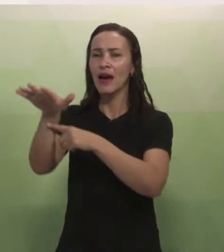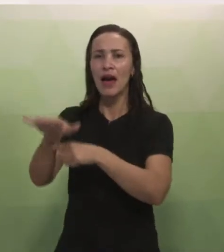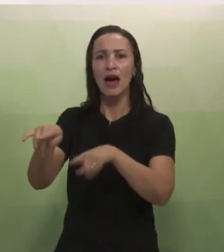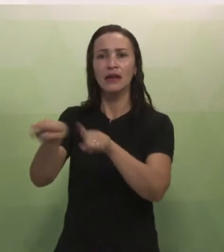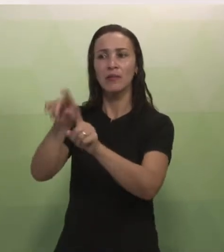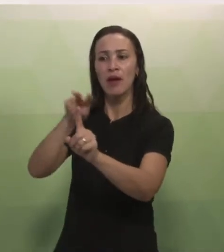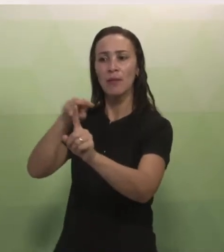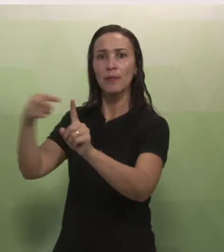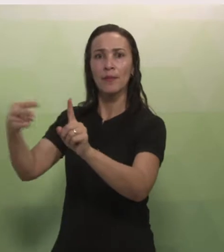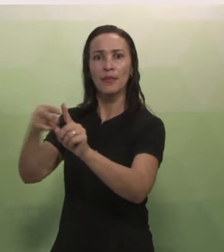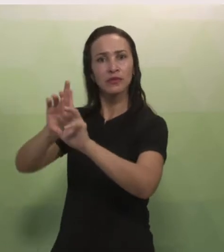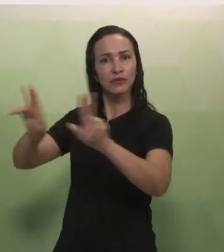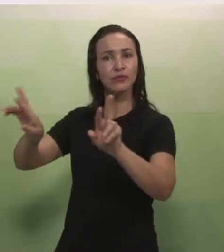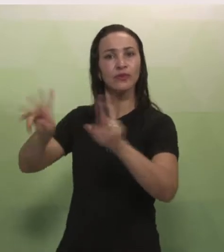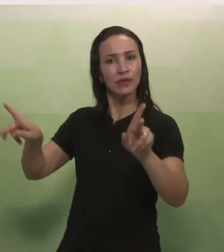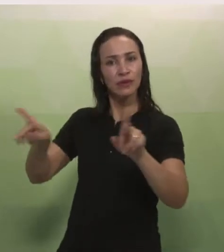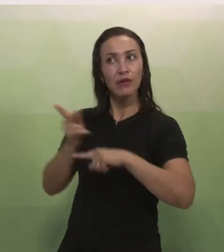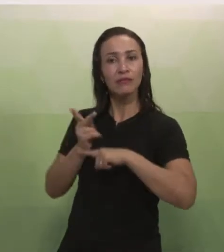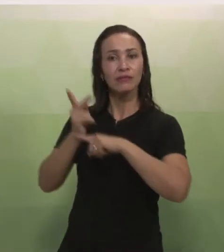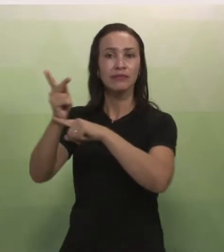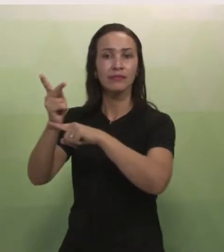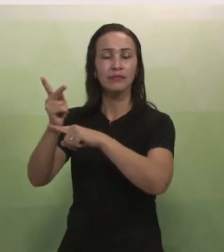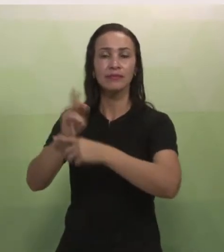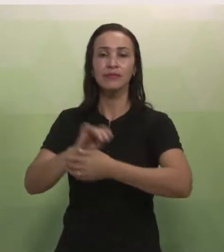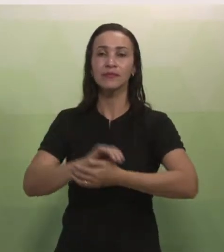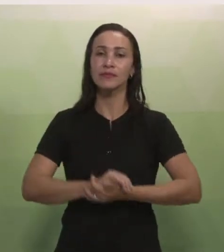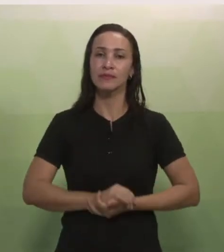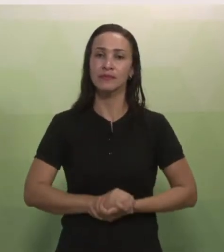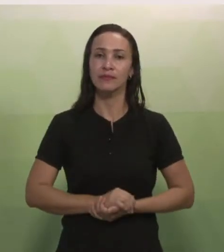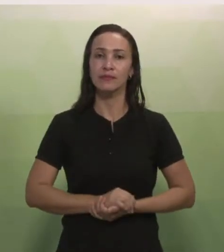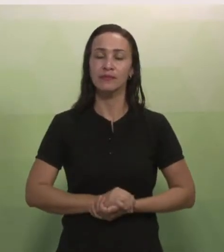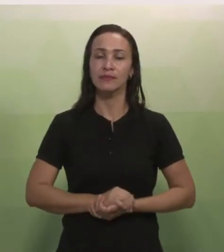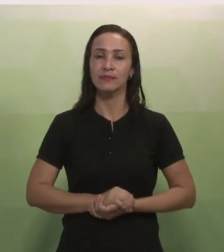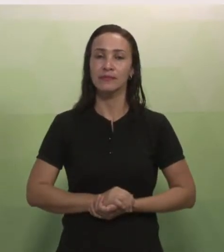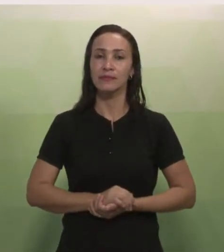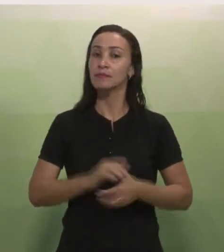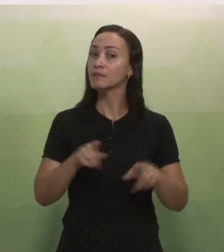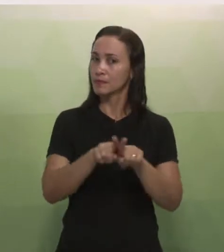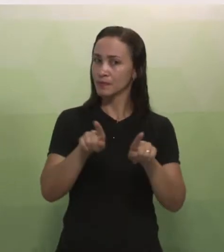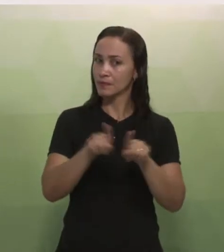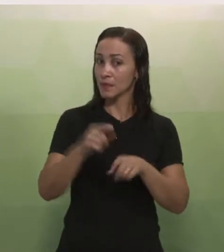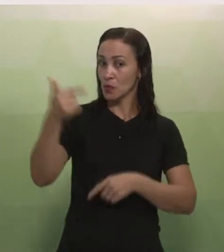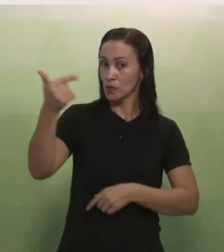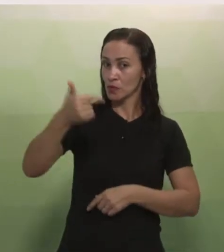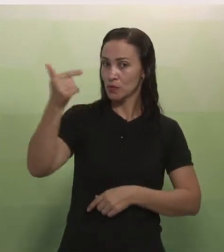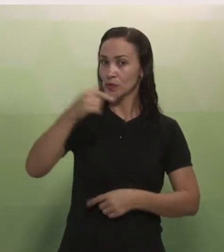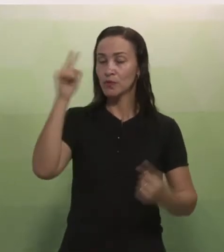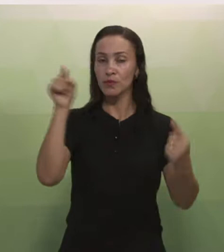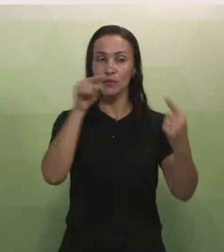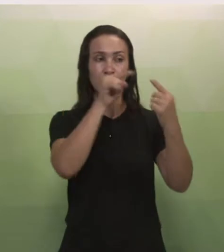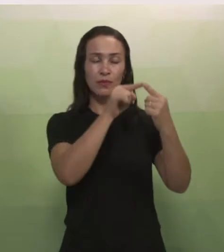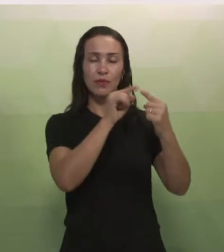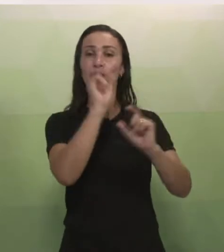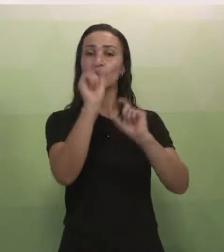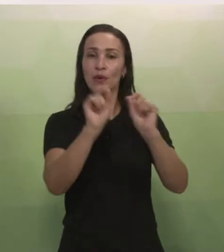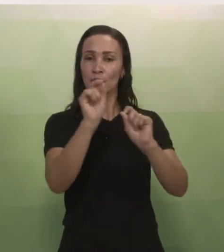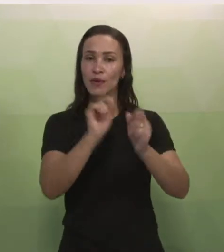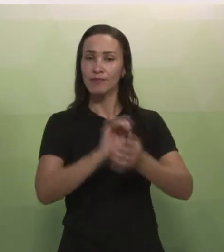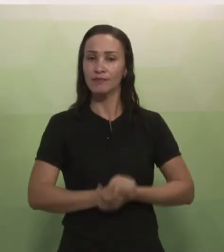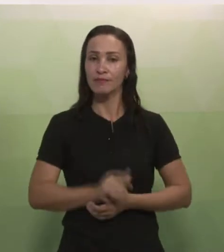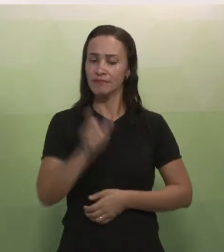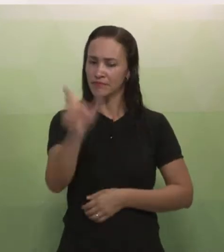outras perspectivas. Depois, proporcionar o segundo objetivo